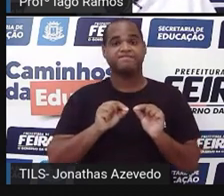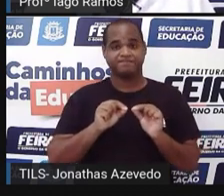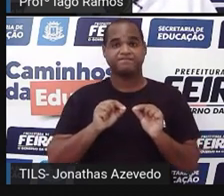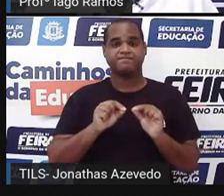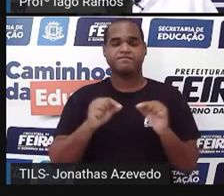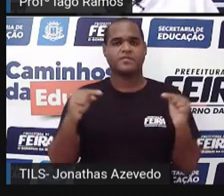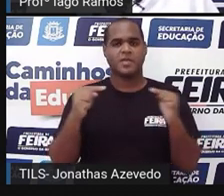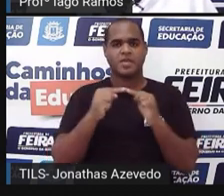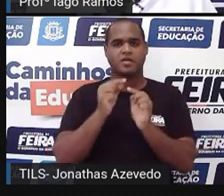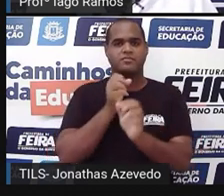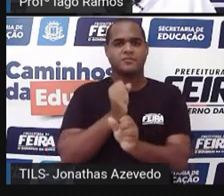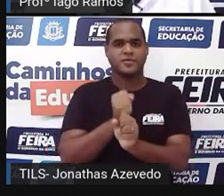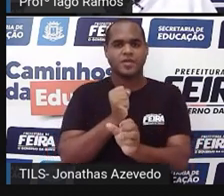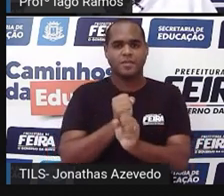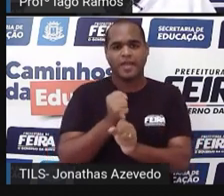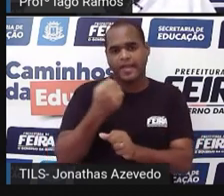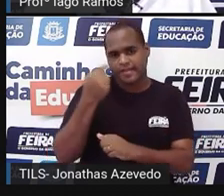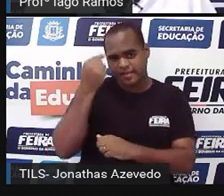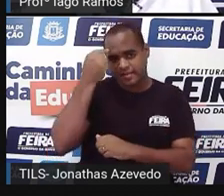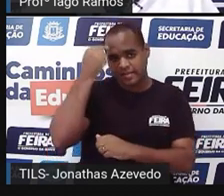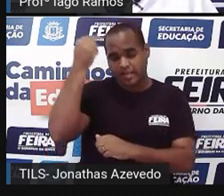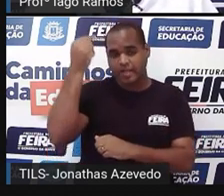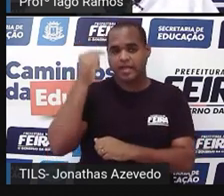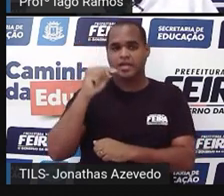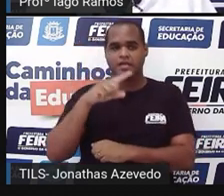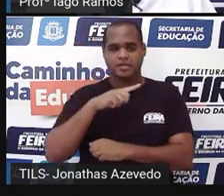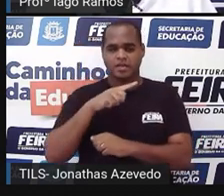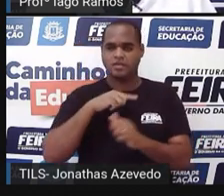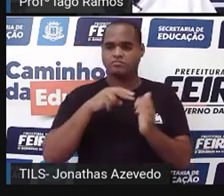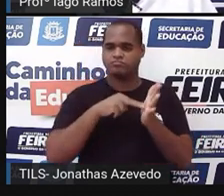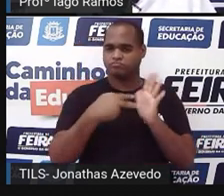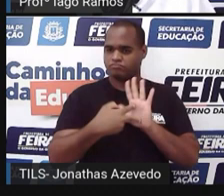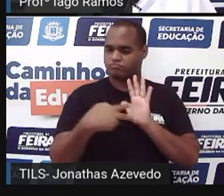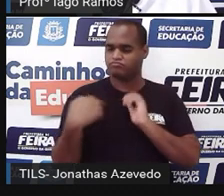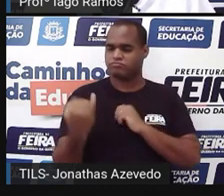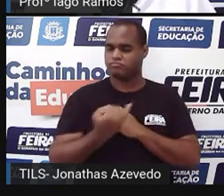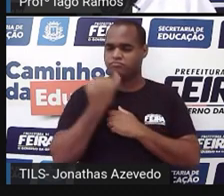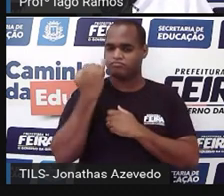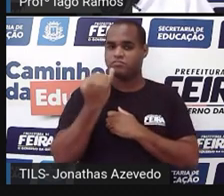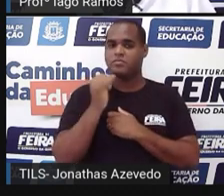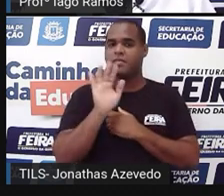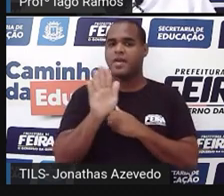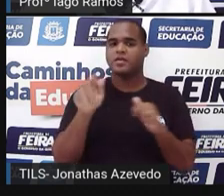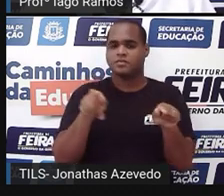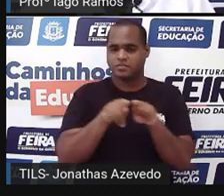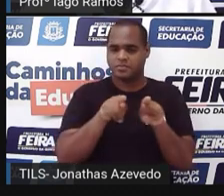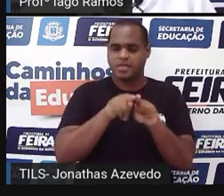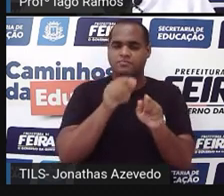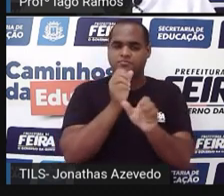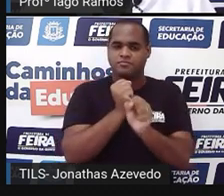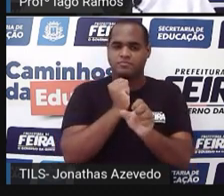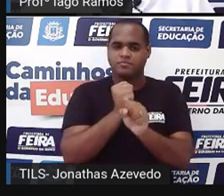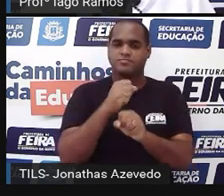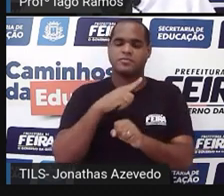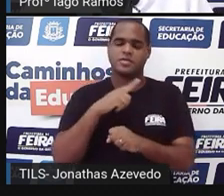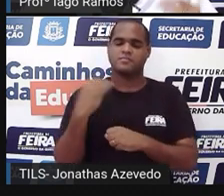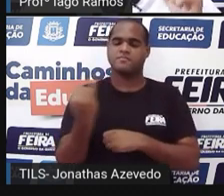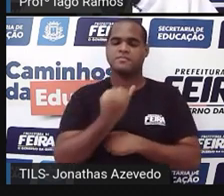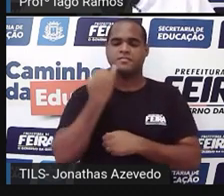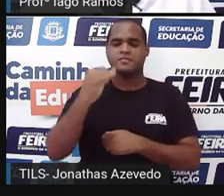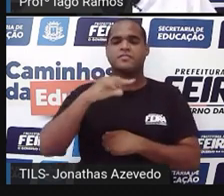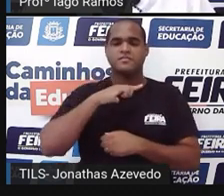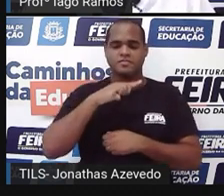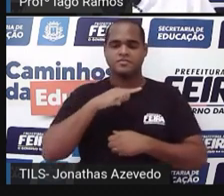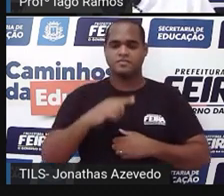é um cálculo é uma ideia né que tem um significado mas também tem um cálculo Zinho por trás tá bom